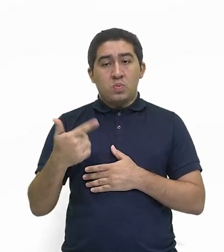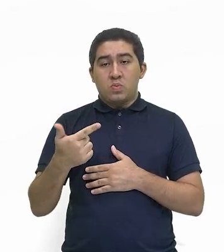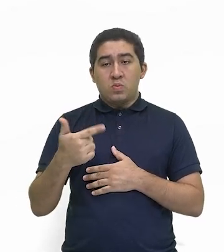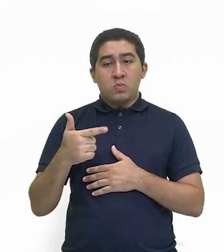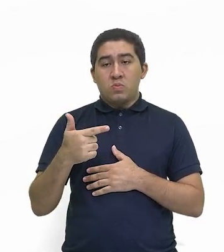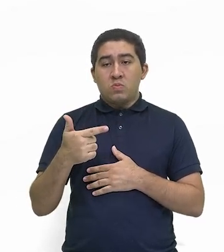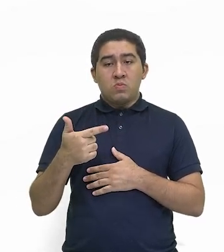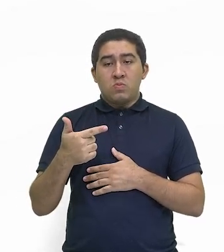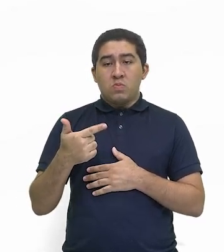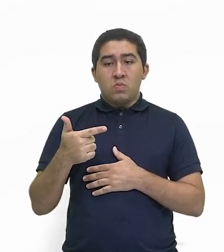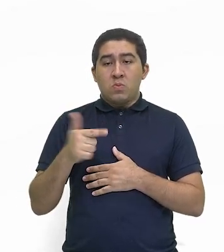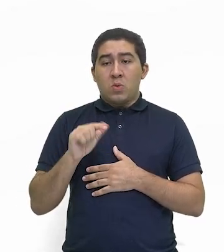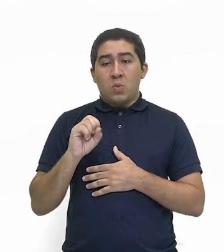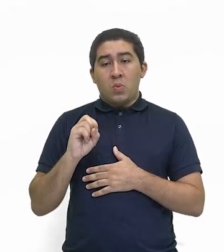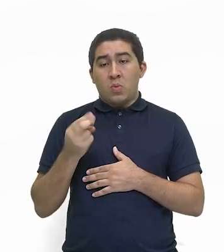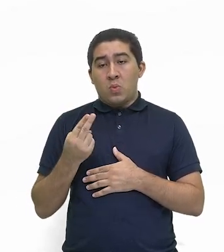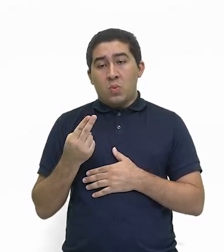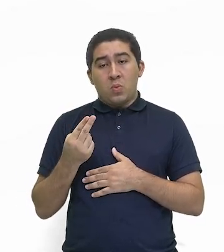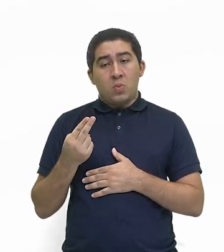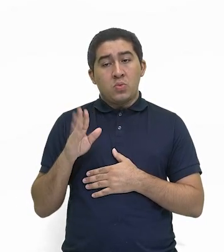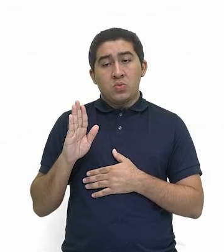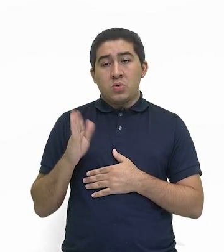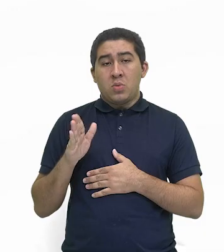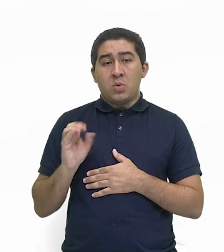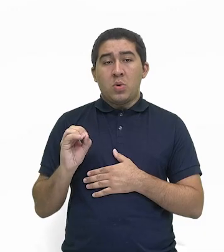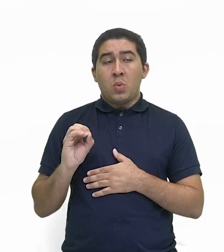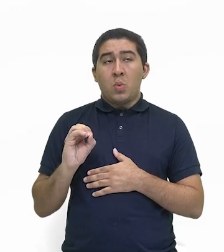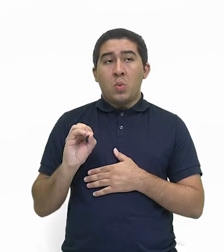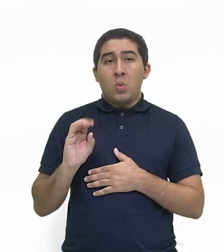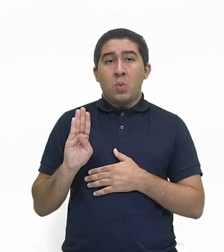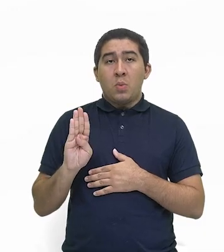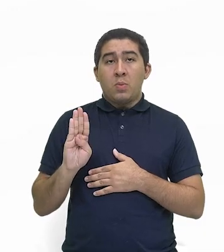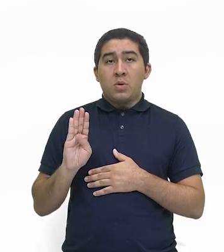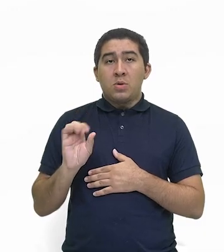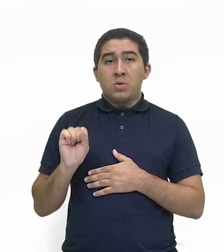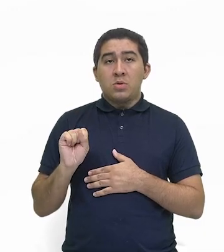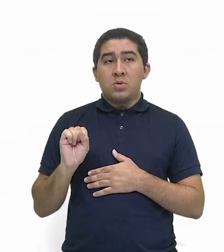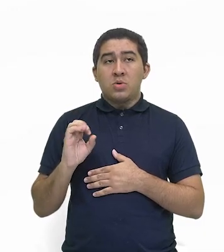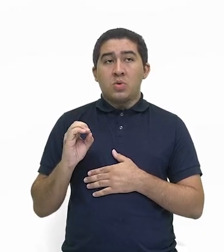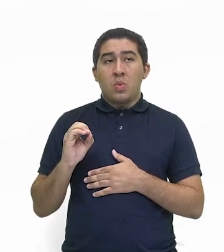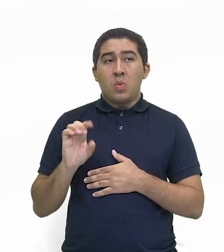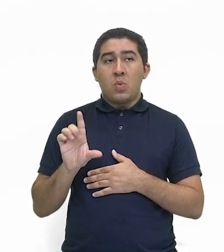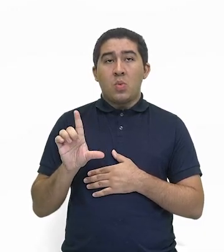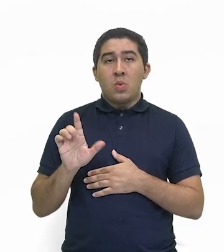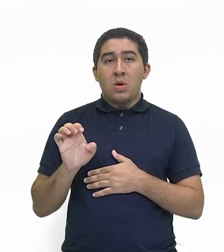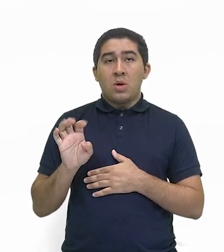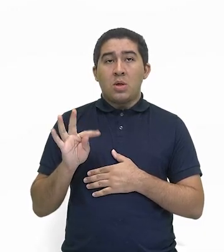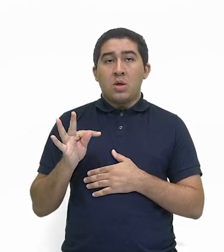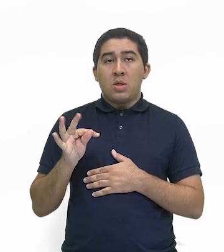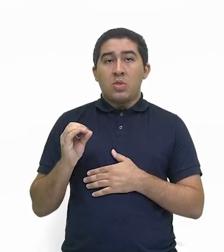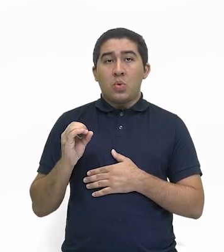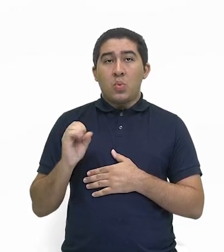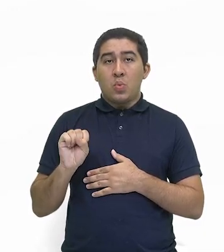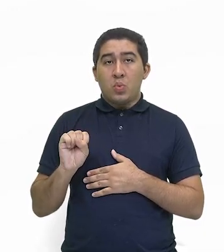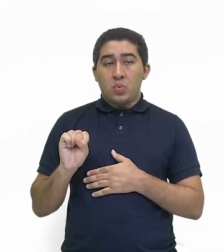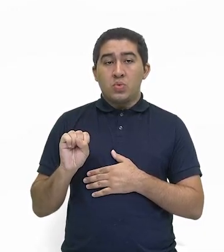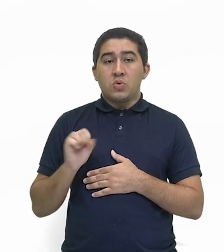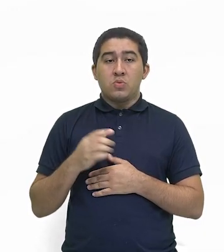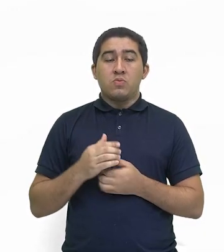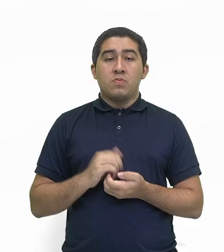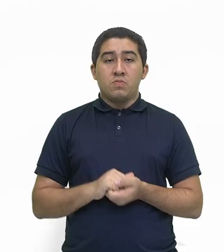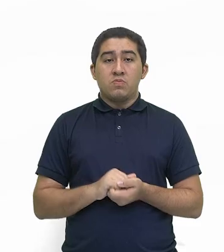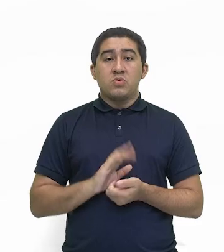utilizados ou são obsoletos, E isso já faz parte do